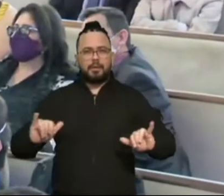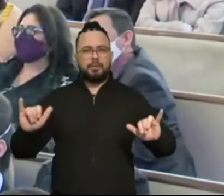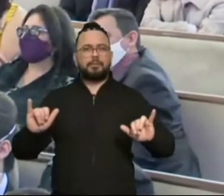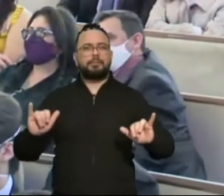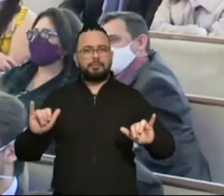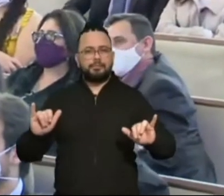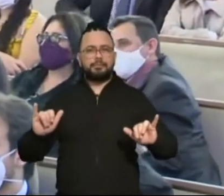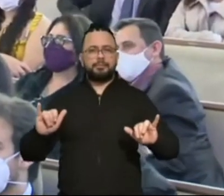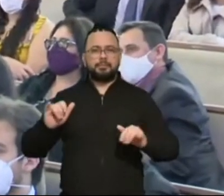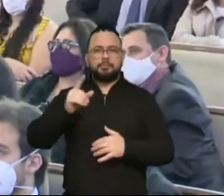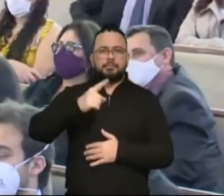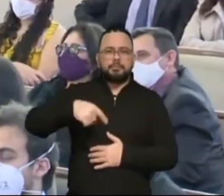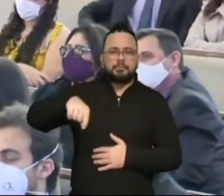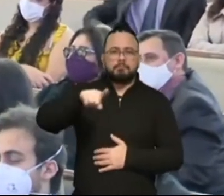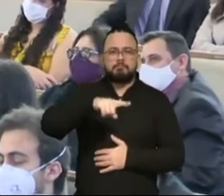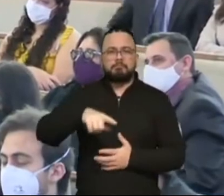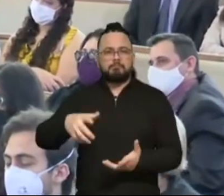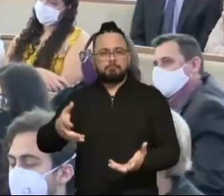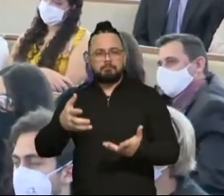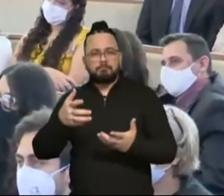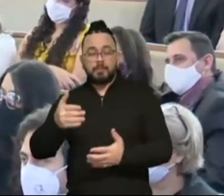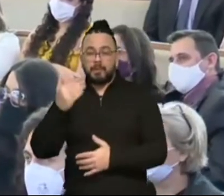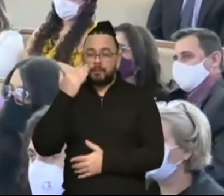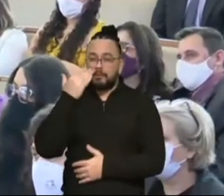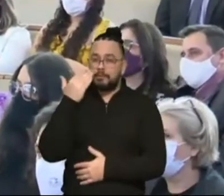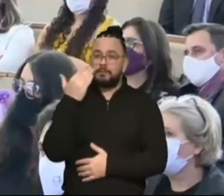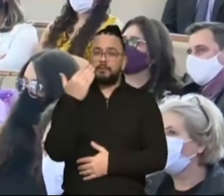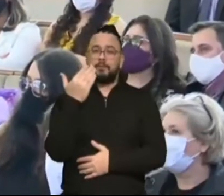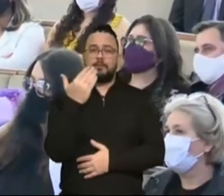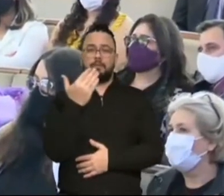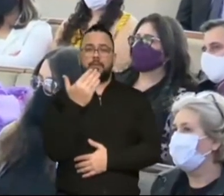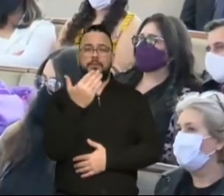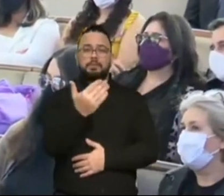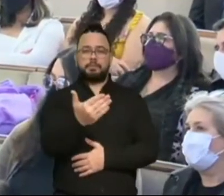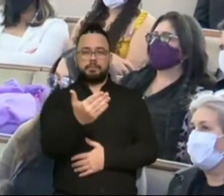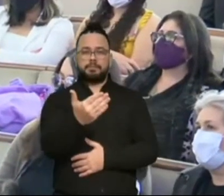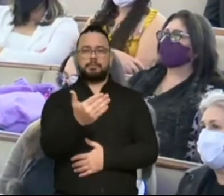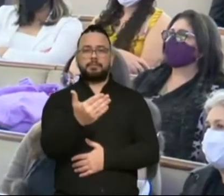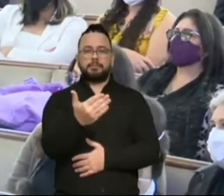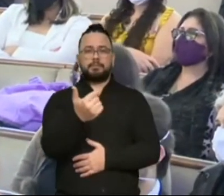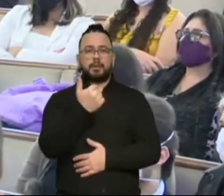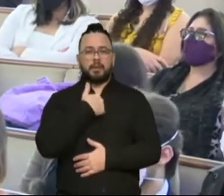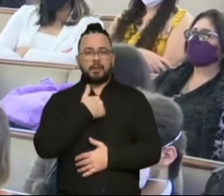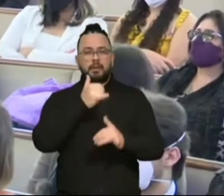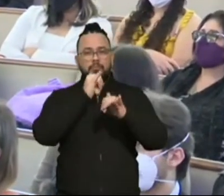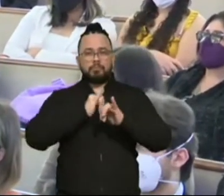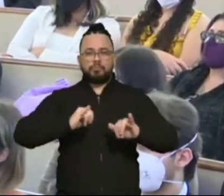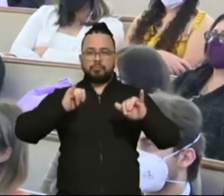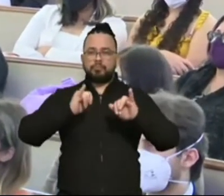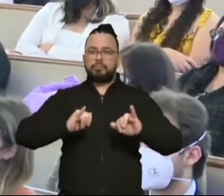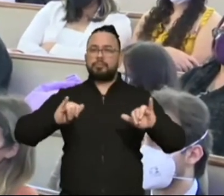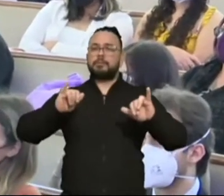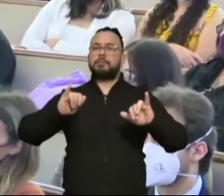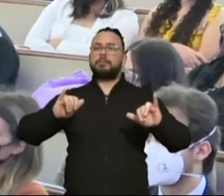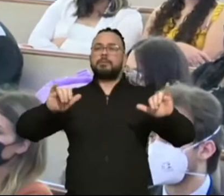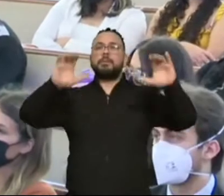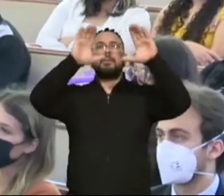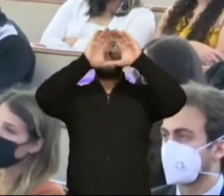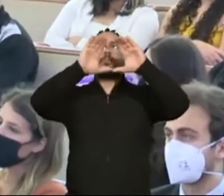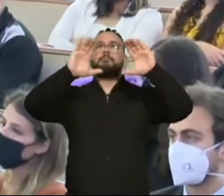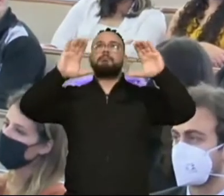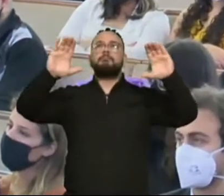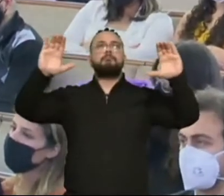A quem quiser ouvir, levanto minha voz ao